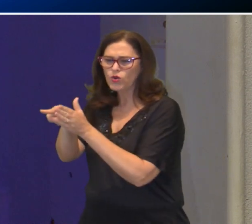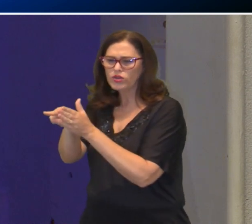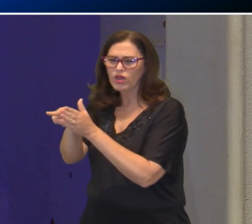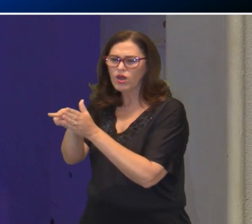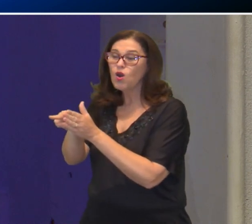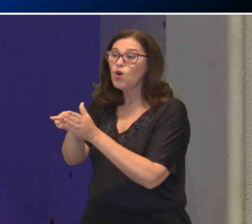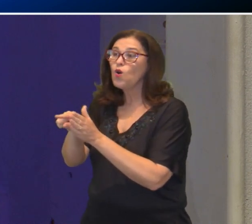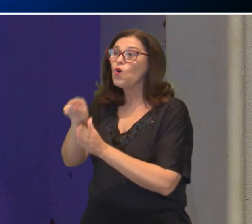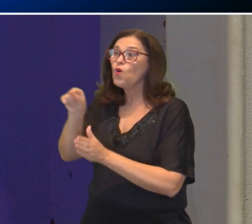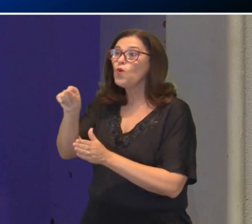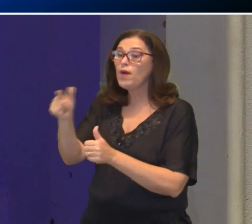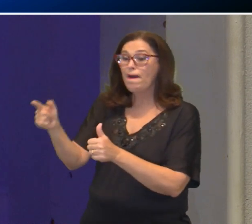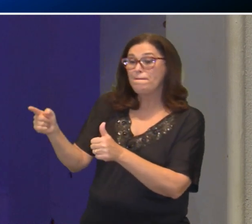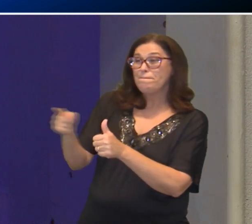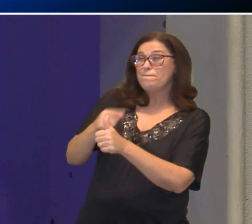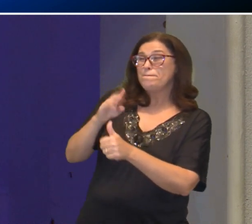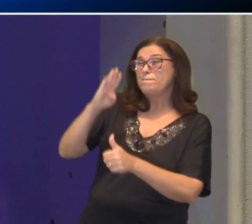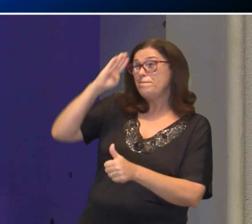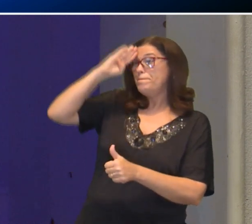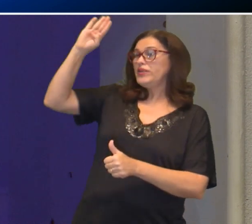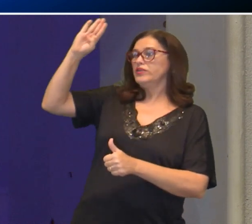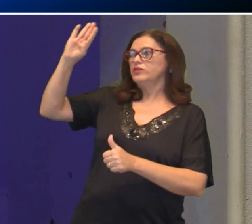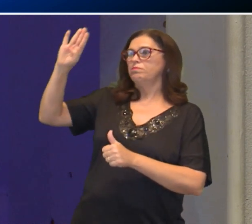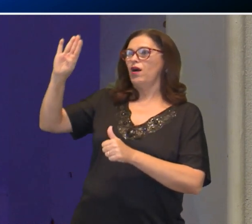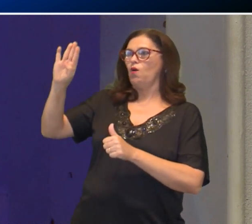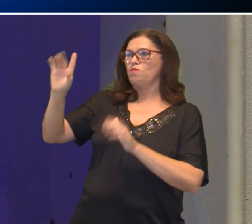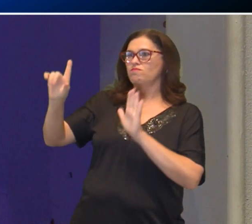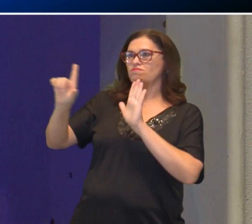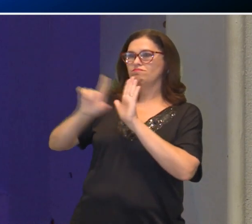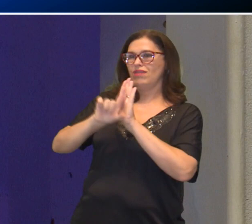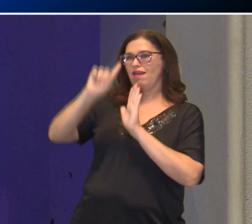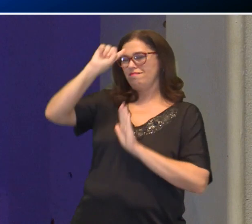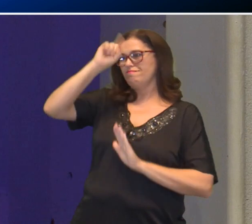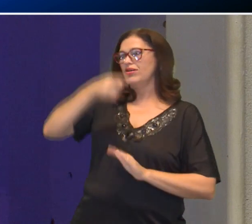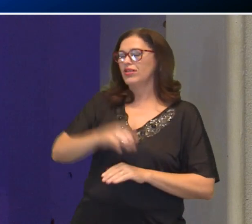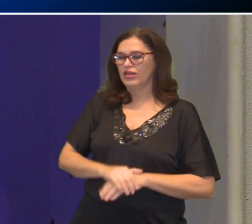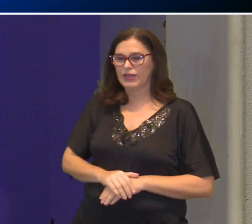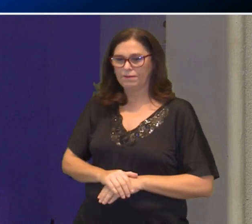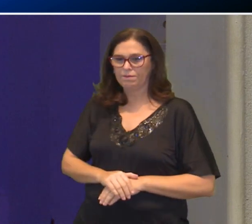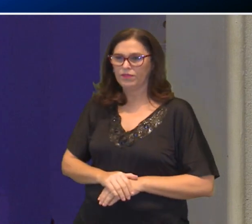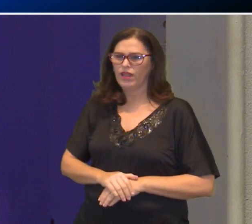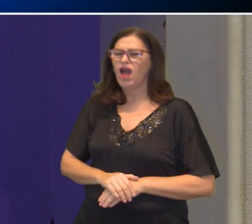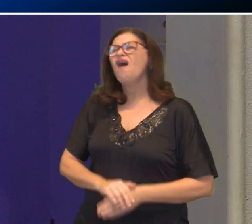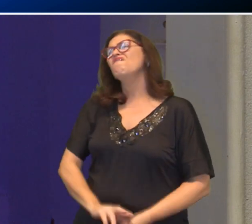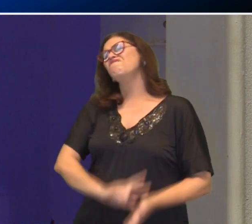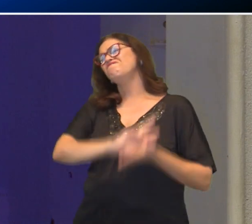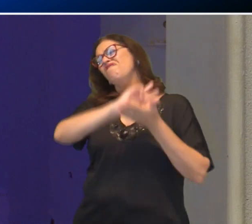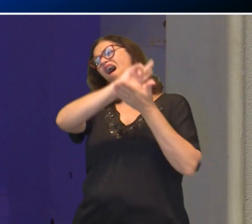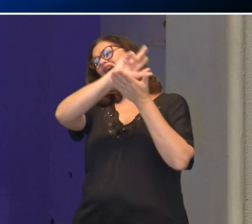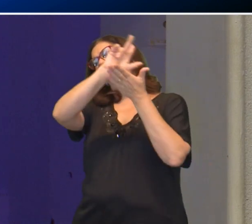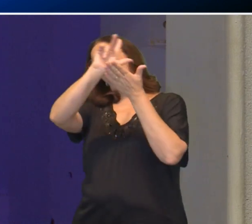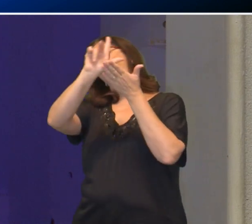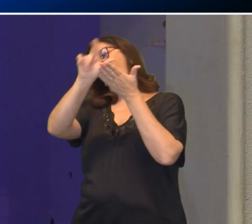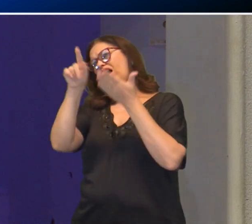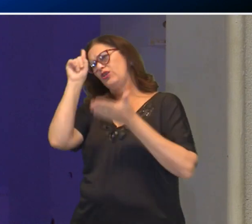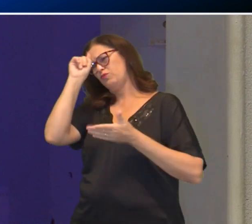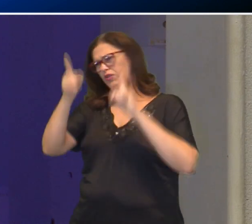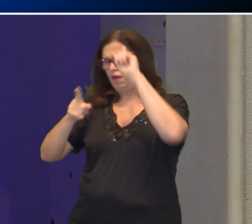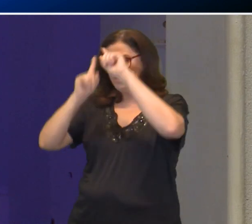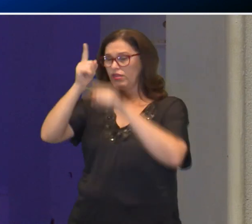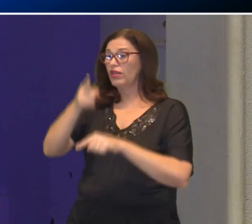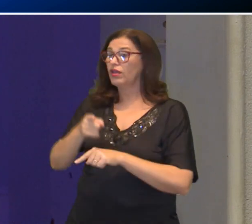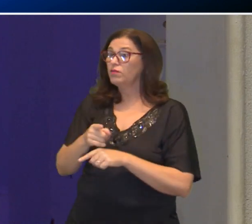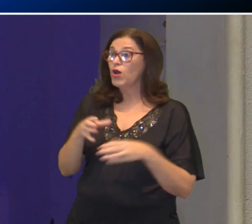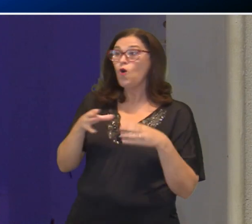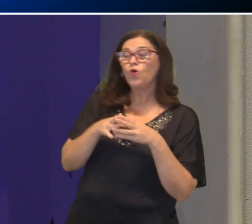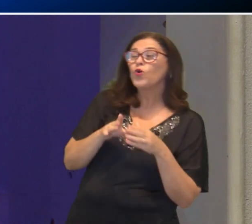o primeiro de todos os mandamentos. Eram muitos os mandamentos. Ele queria saber